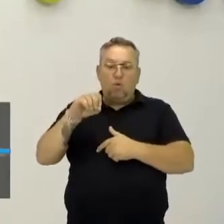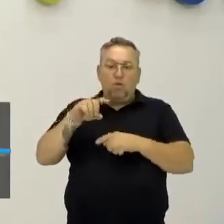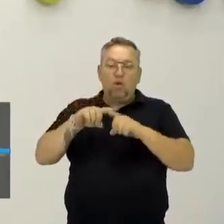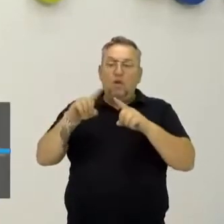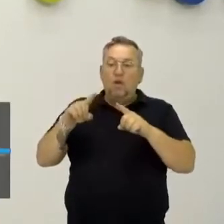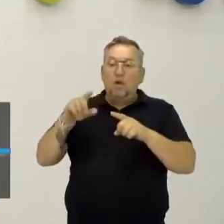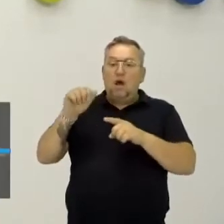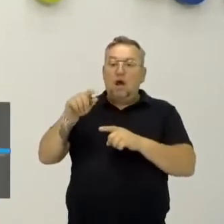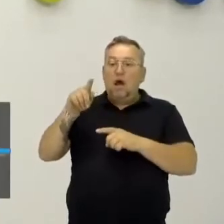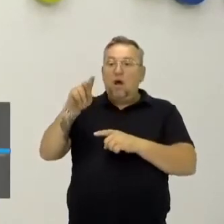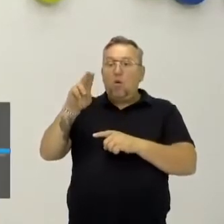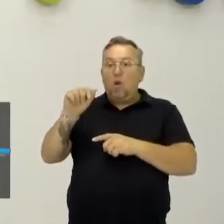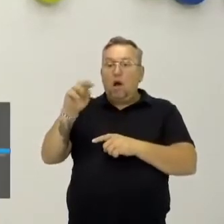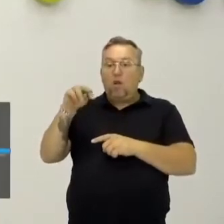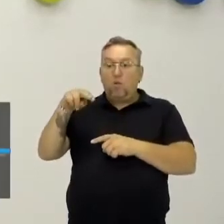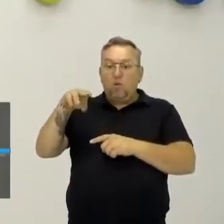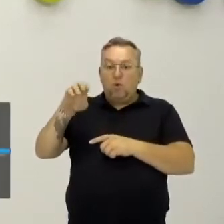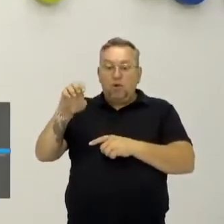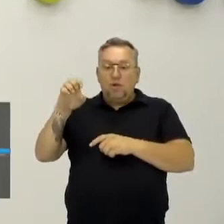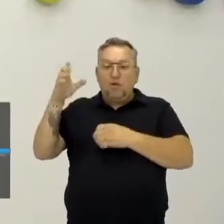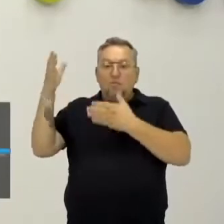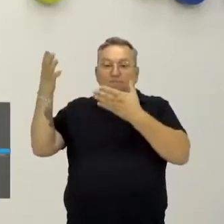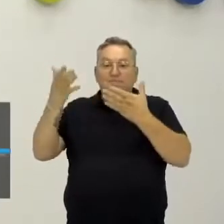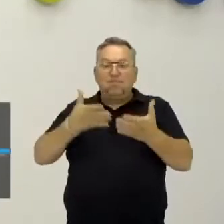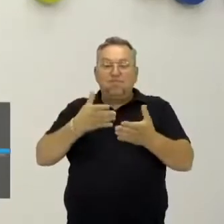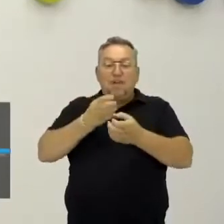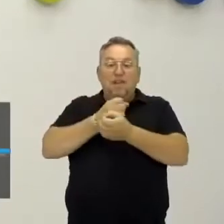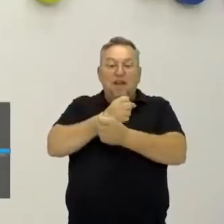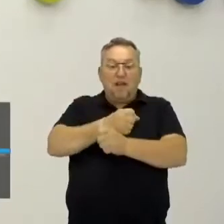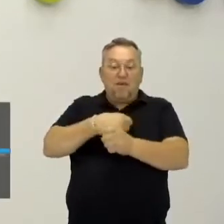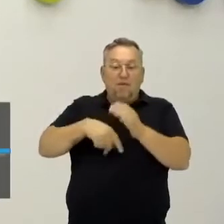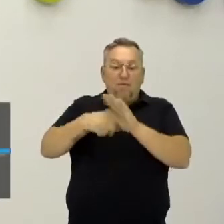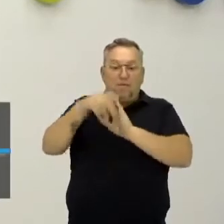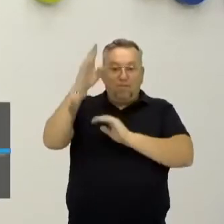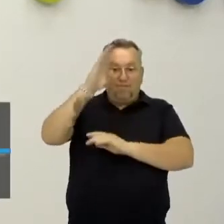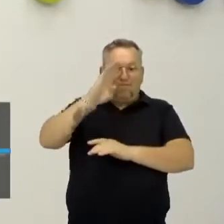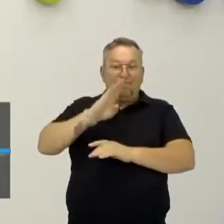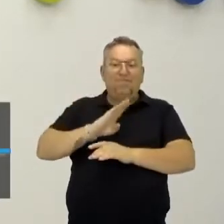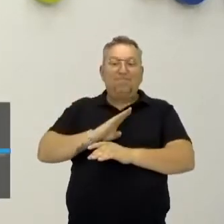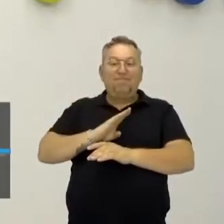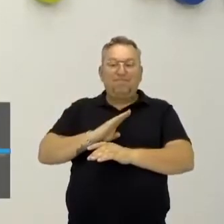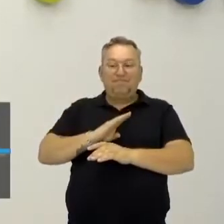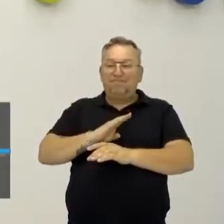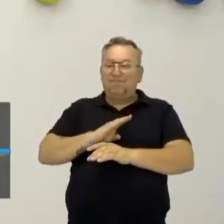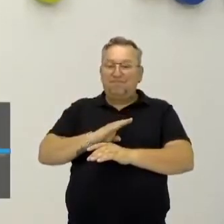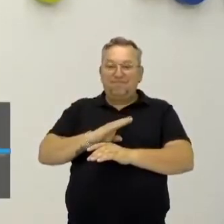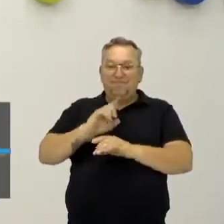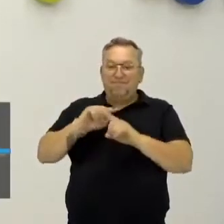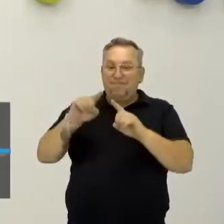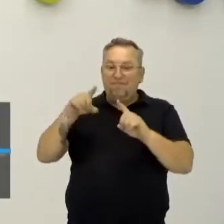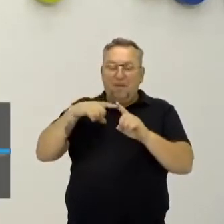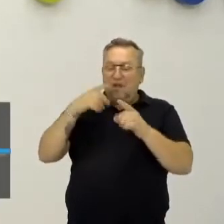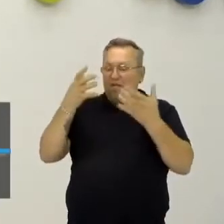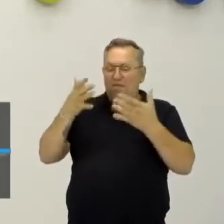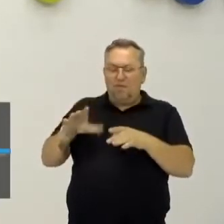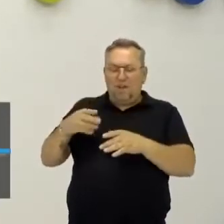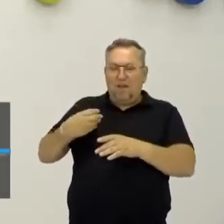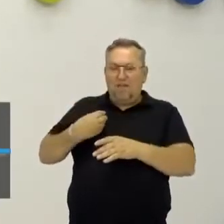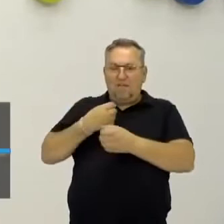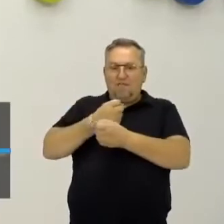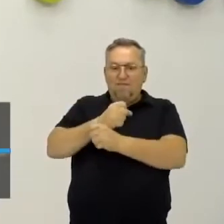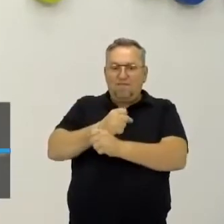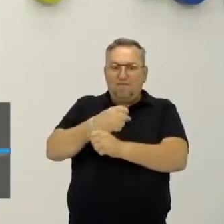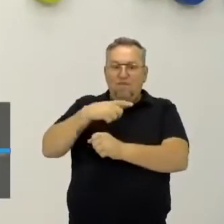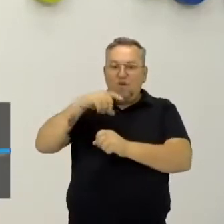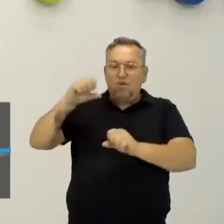trazida escravizada aqui para o Nordeste brasileiro. Só que a Aqualtune, ela não se sujeita à vida de escravizada. O que ela faz? Ela